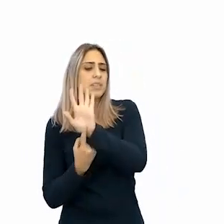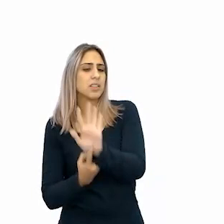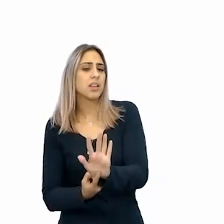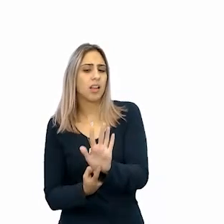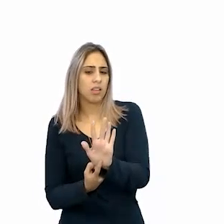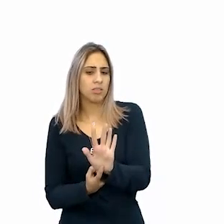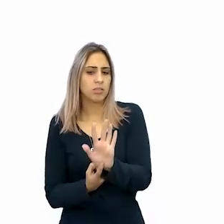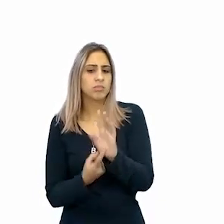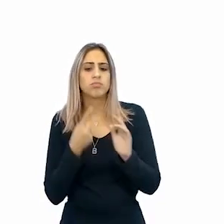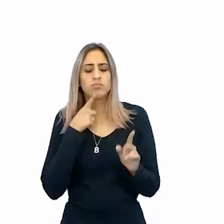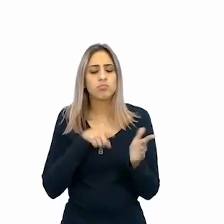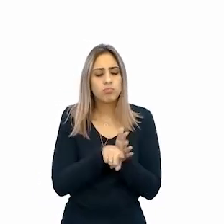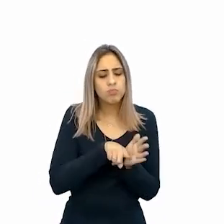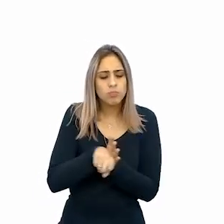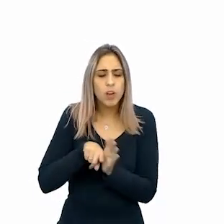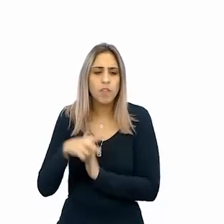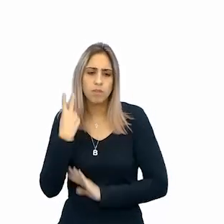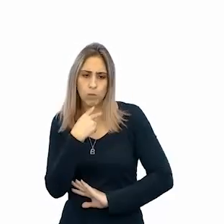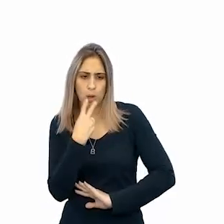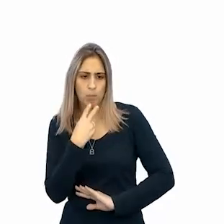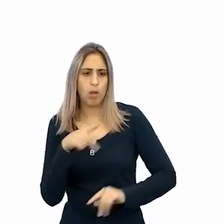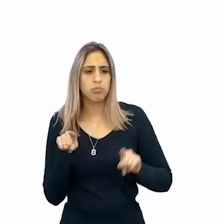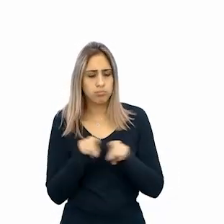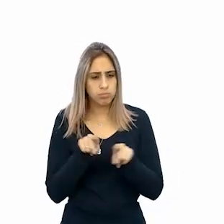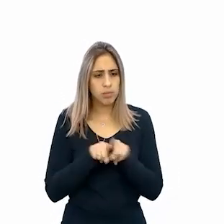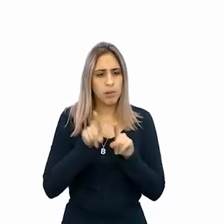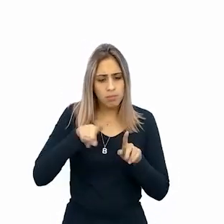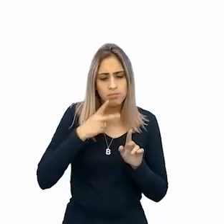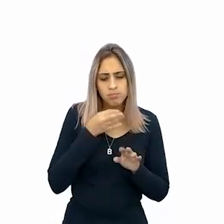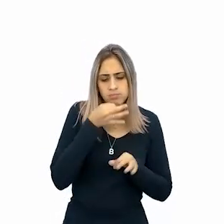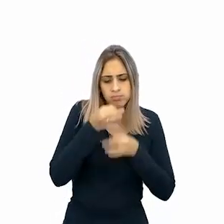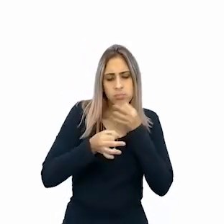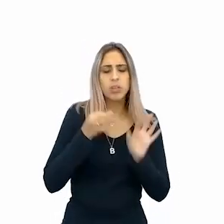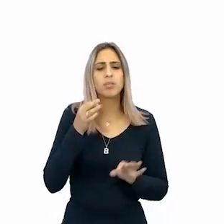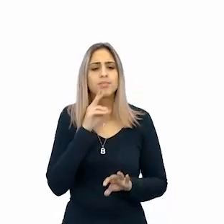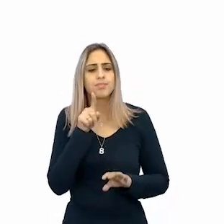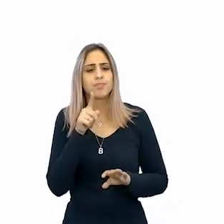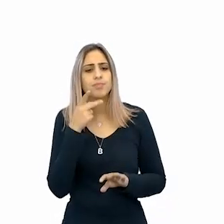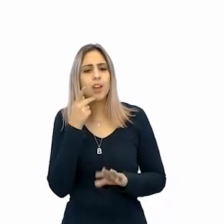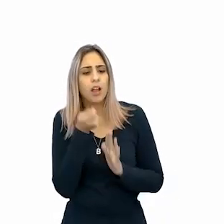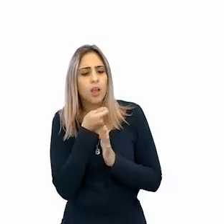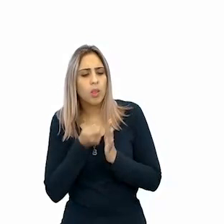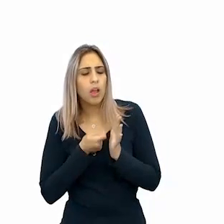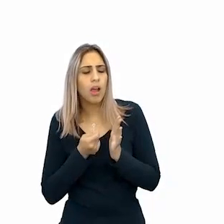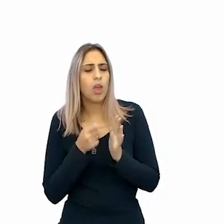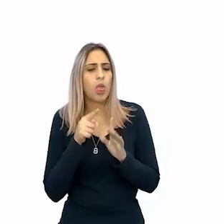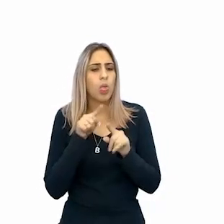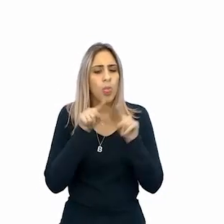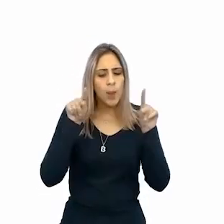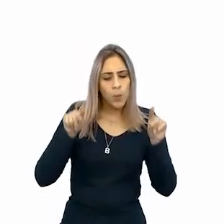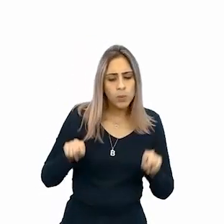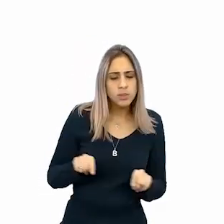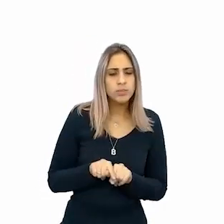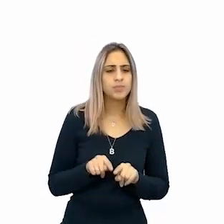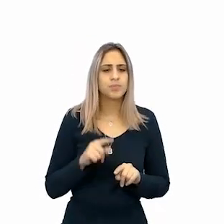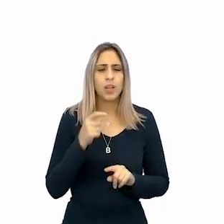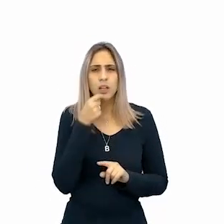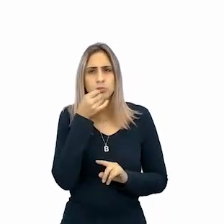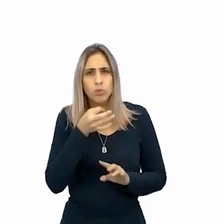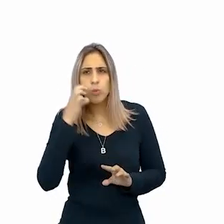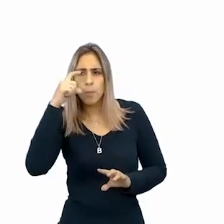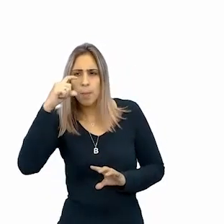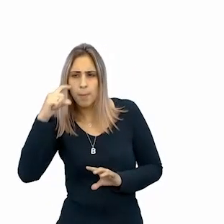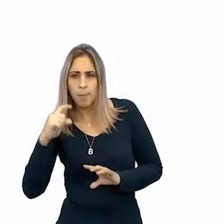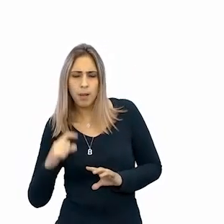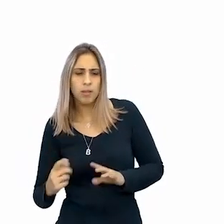apresentadas e explorando o vocabulário. É recomendável anotar na lousa o assunto de cada parágrafo,